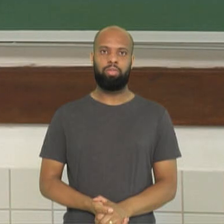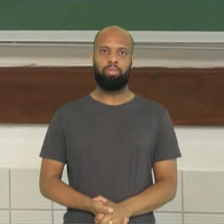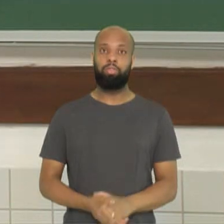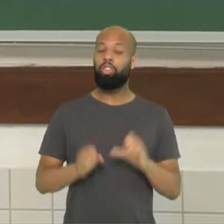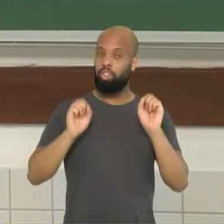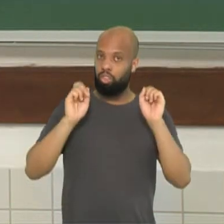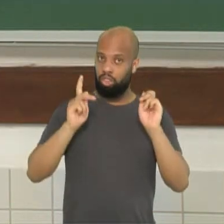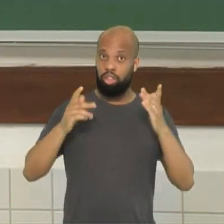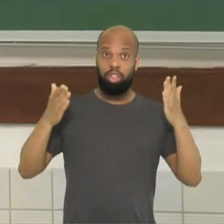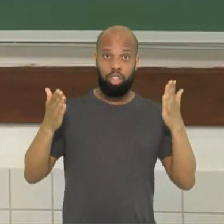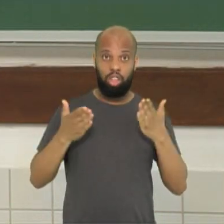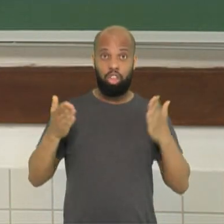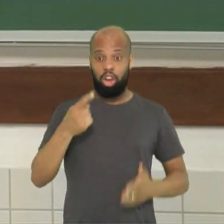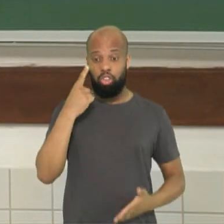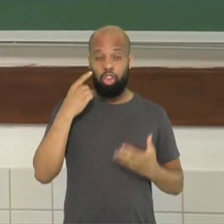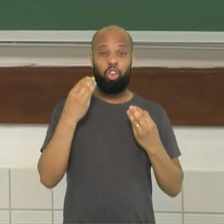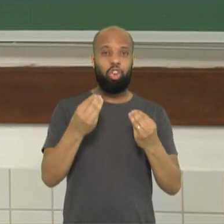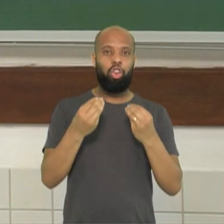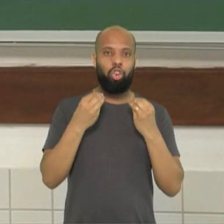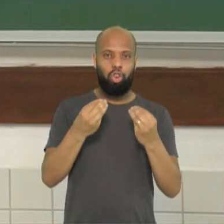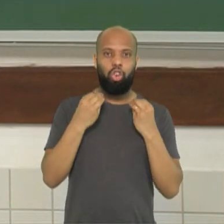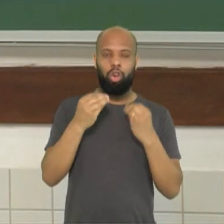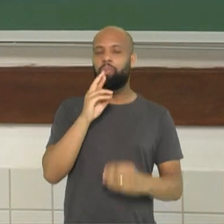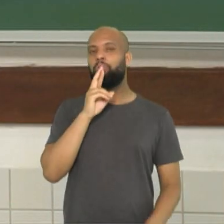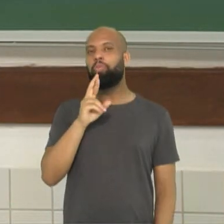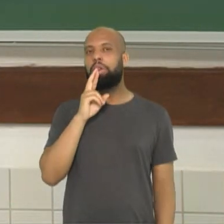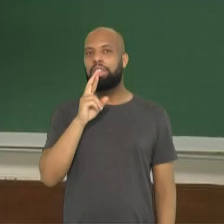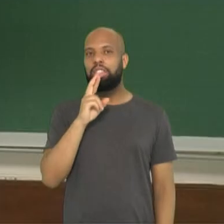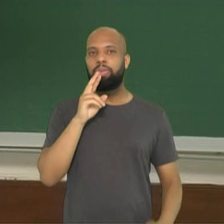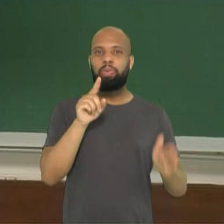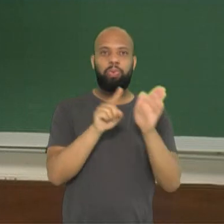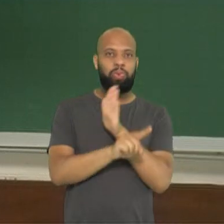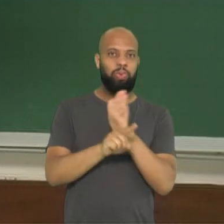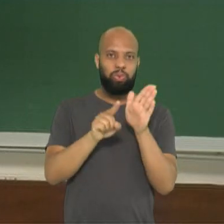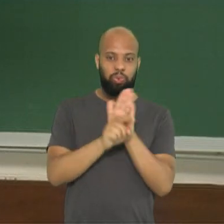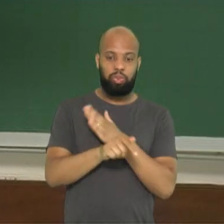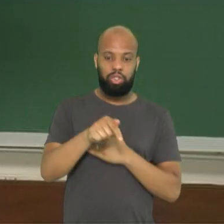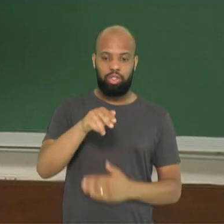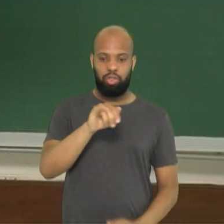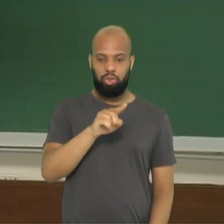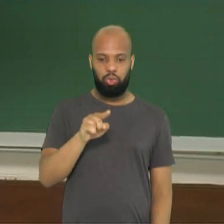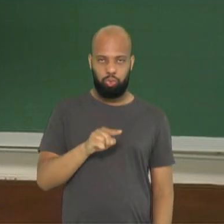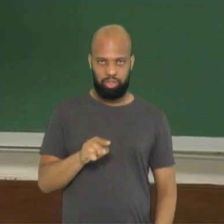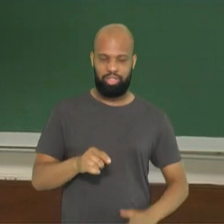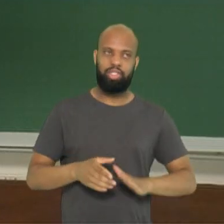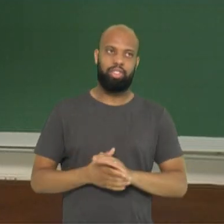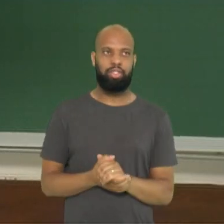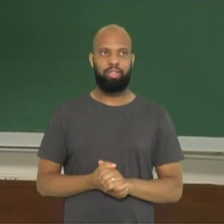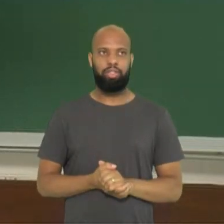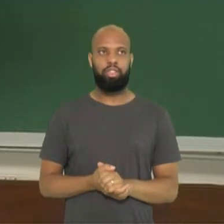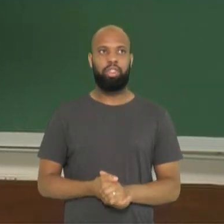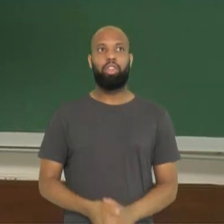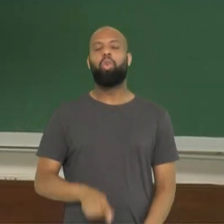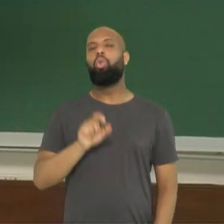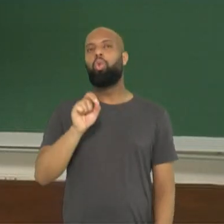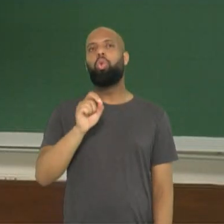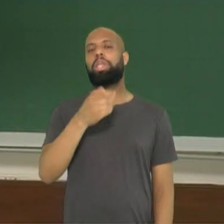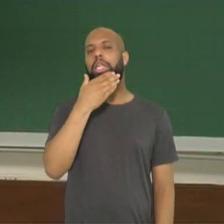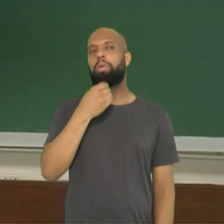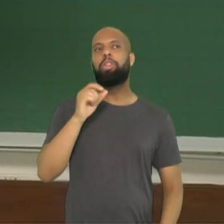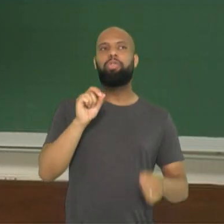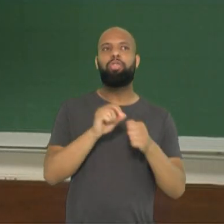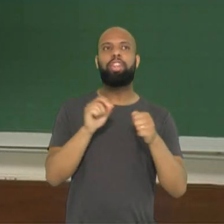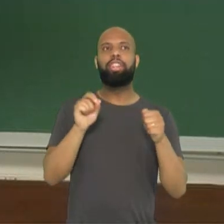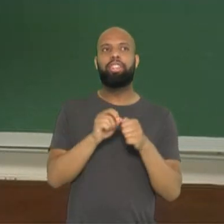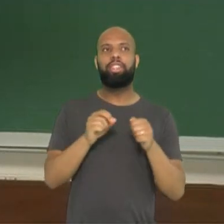Muito bem, vamos ver como ficou o nosso quiz, as respostas. Que está sendo el niño está